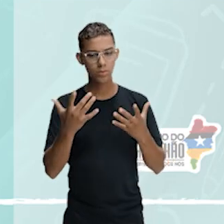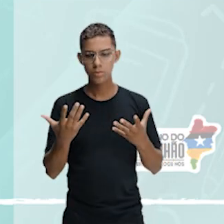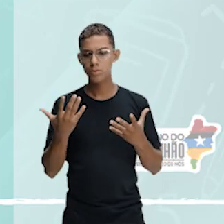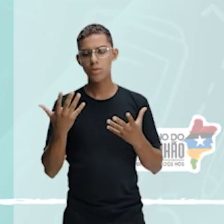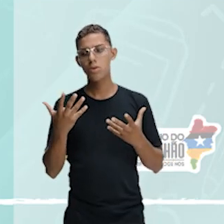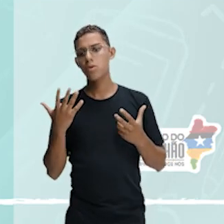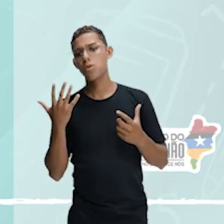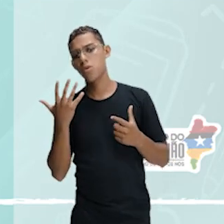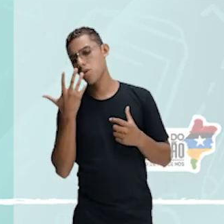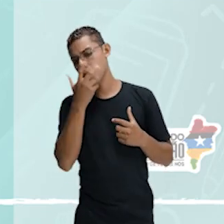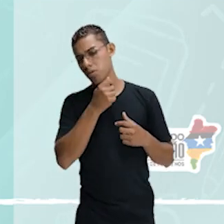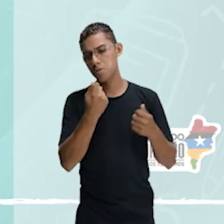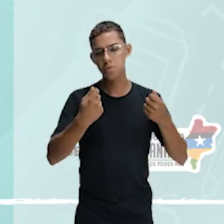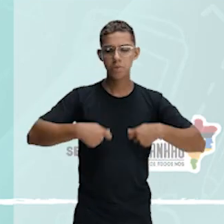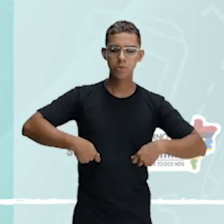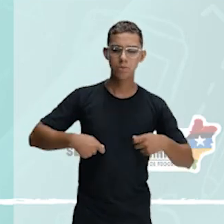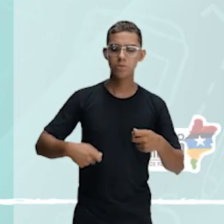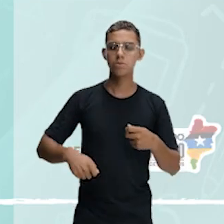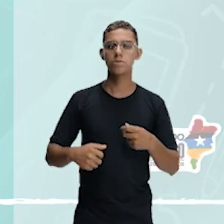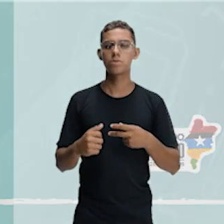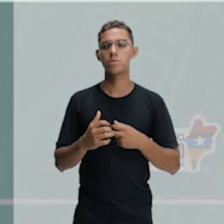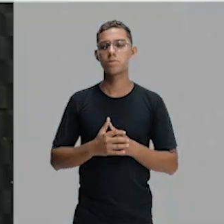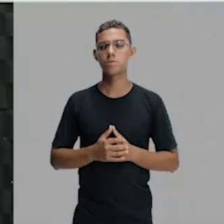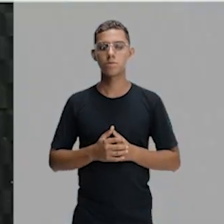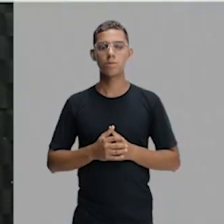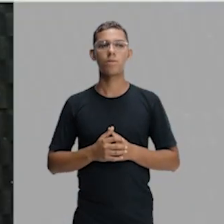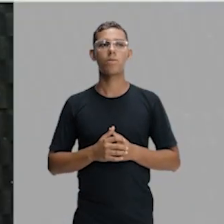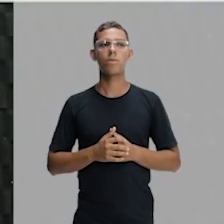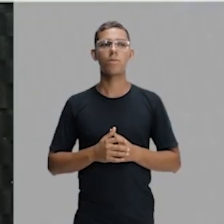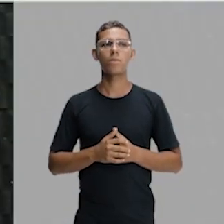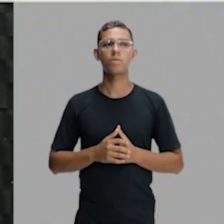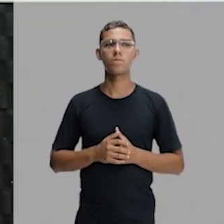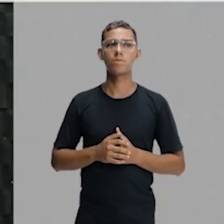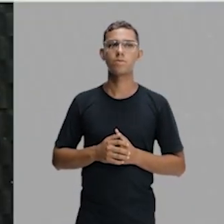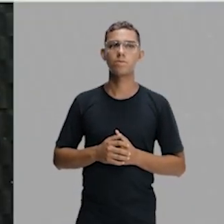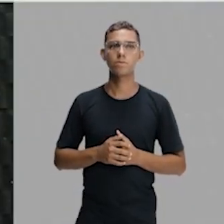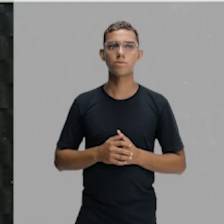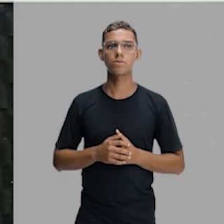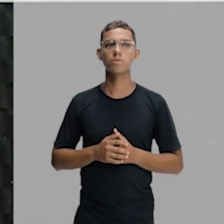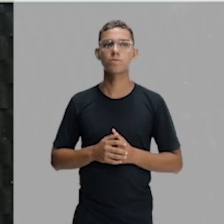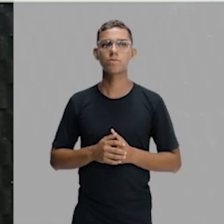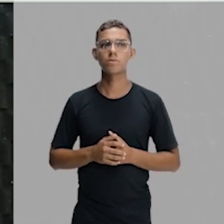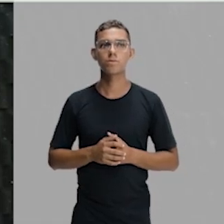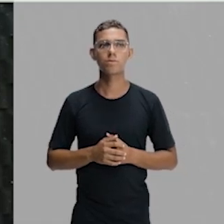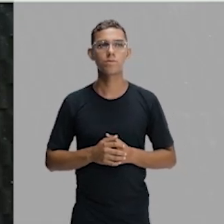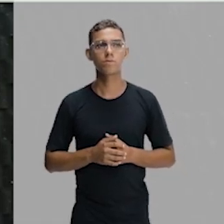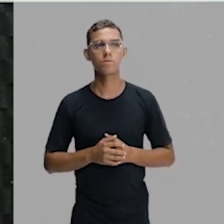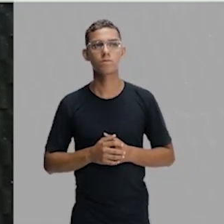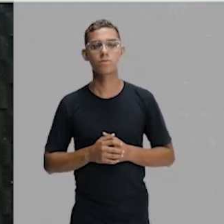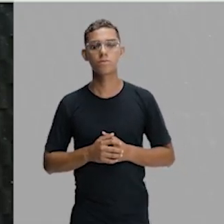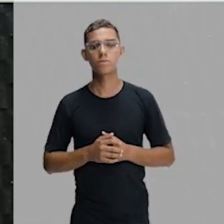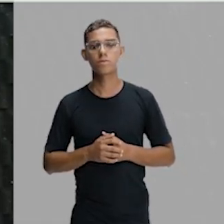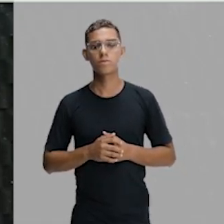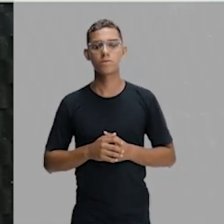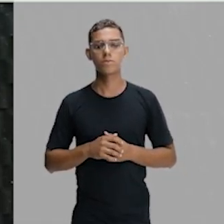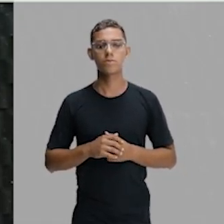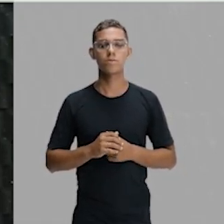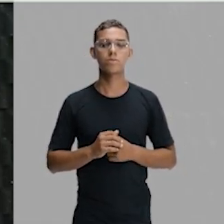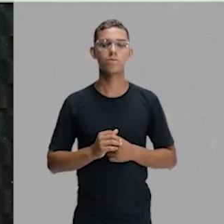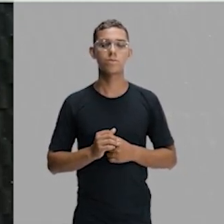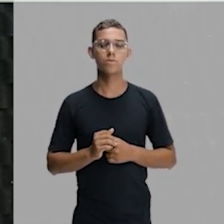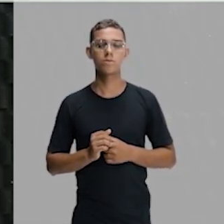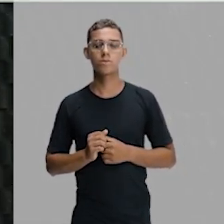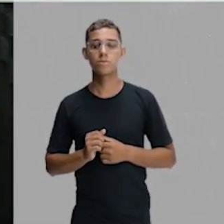de plantas baixas entre esses descendentes? Então, ele está dizendo aqui que foram cruzadas plantas